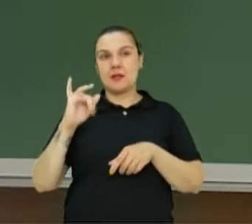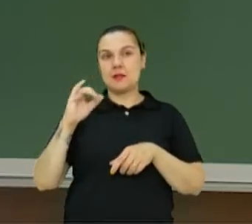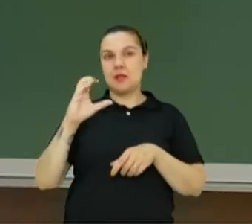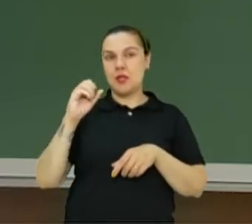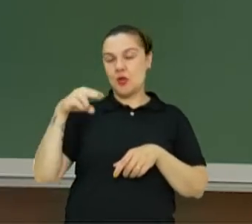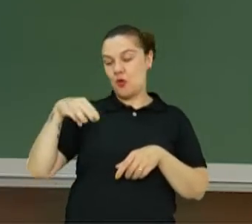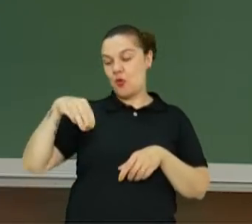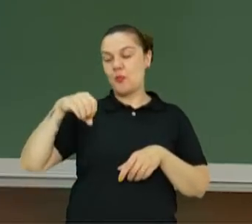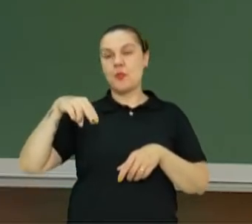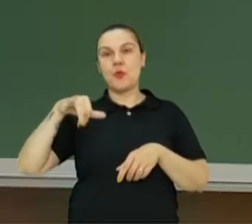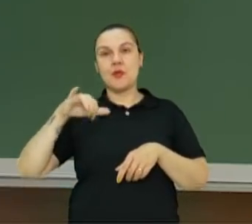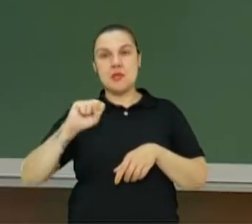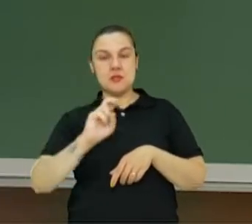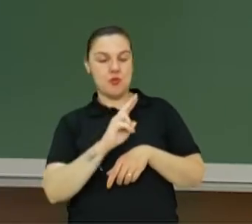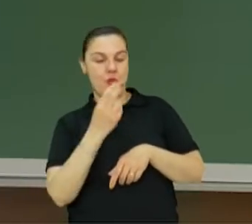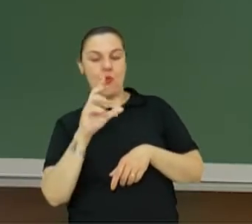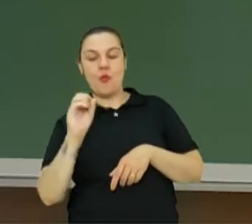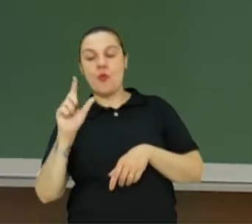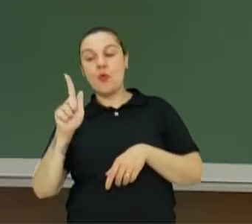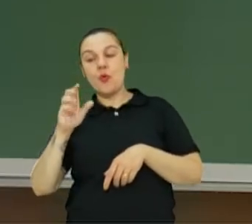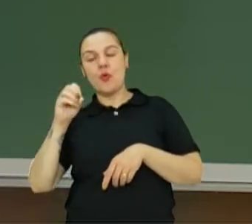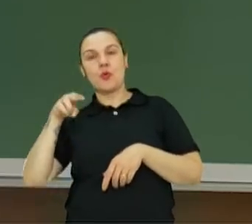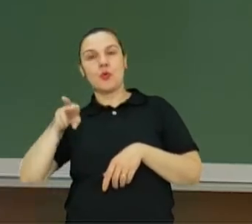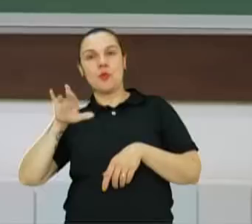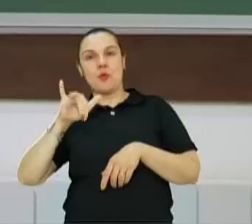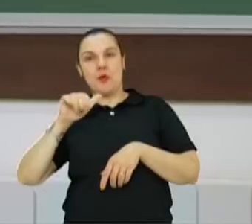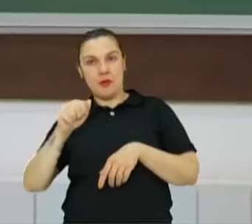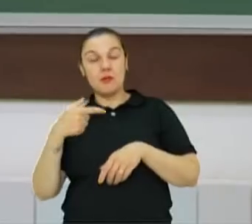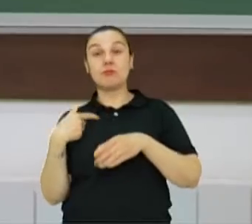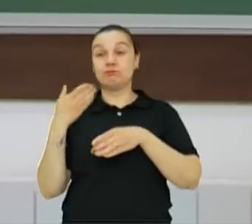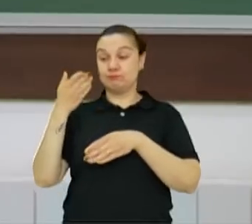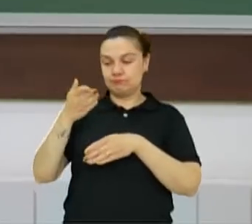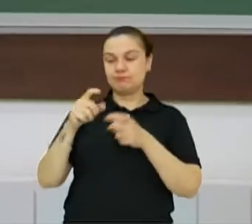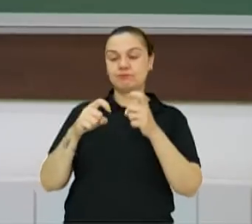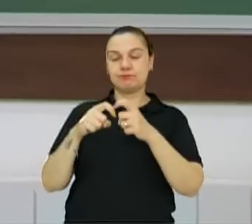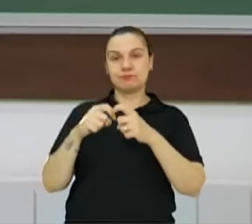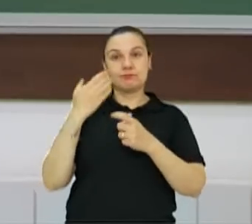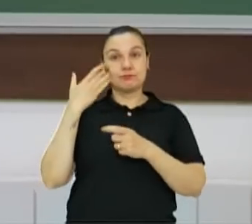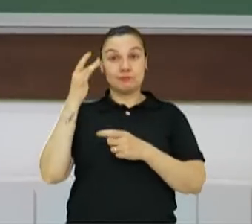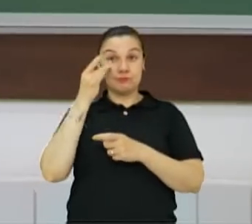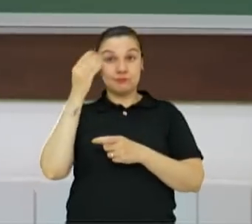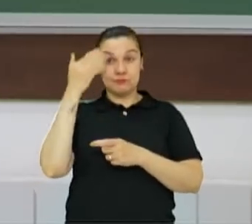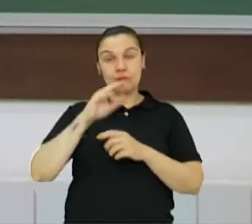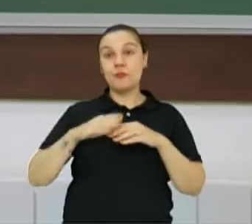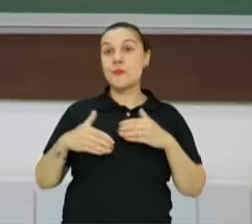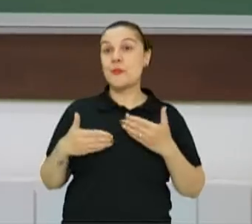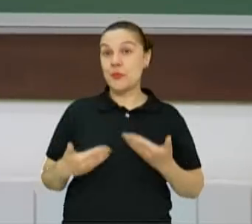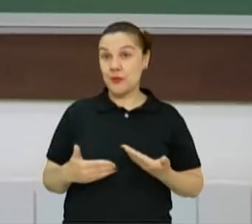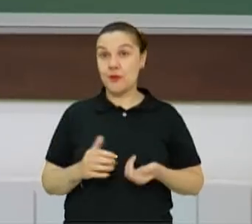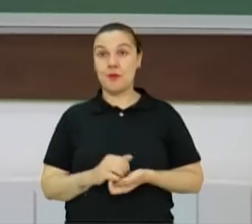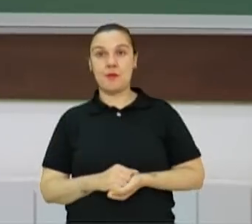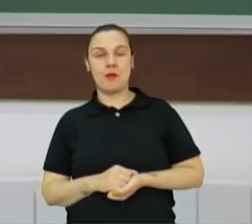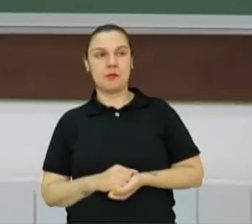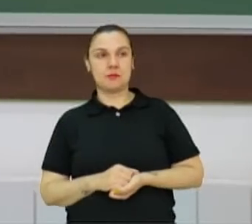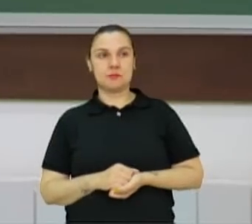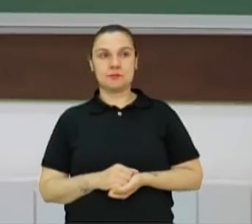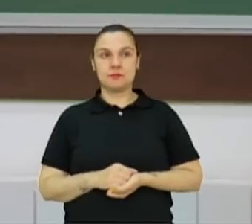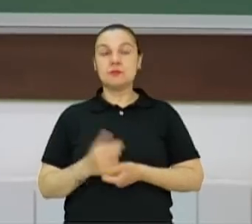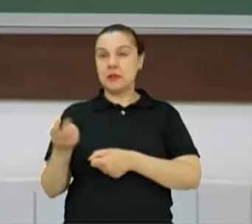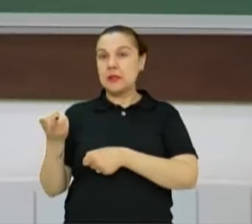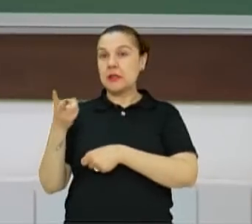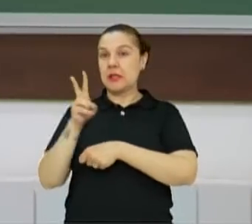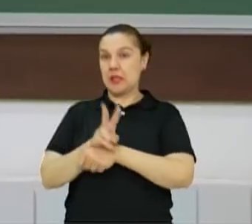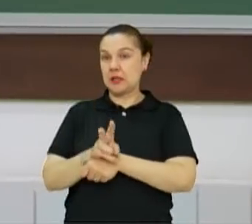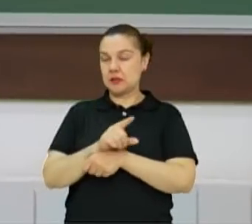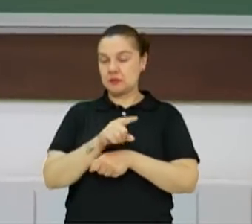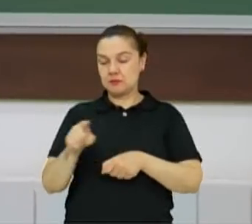é gonorreia, né? É importante consultar o médico para daí ter certeza qual é esse problema, né? E tratar realmente